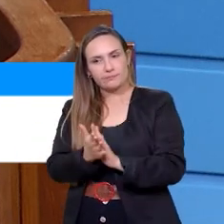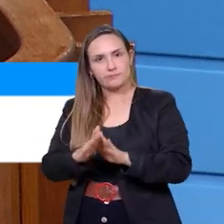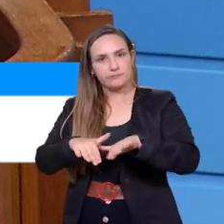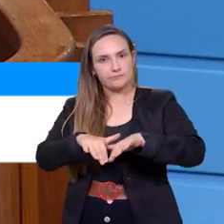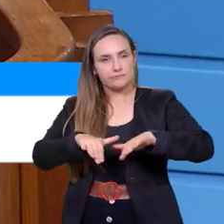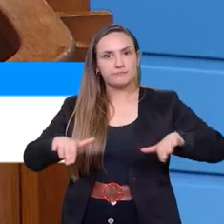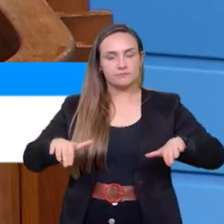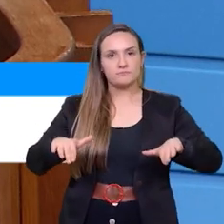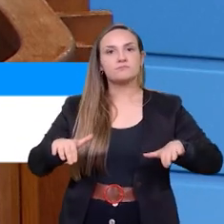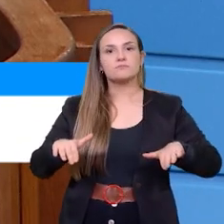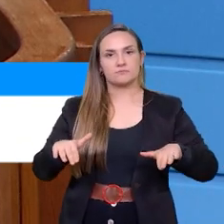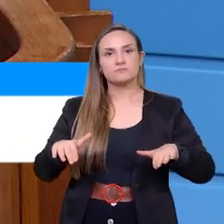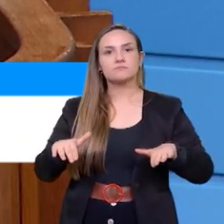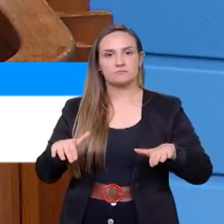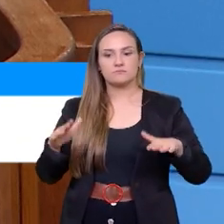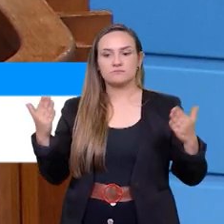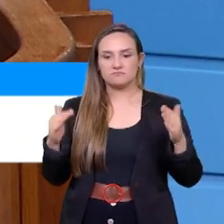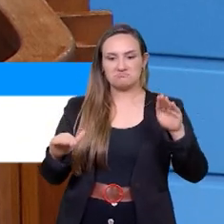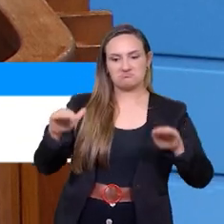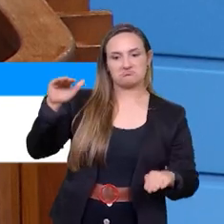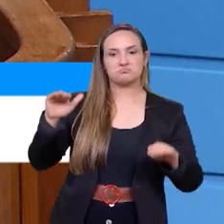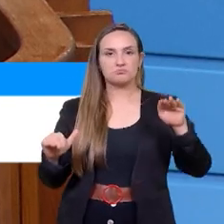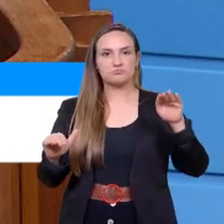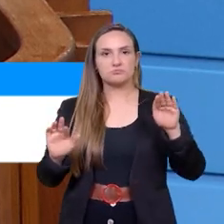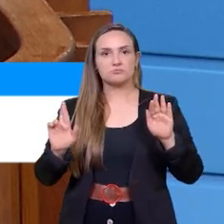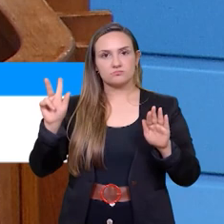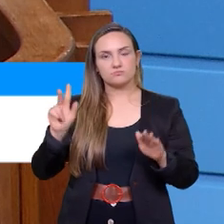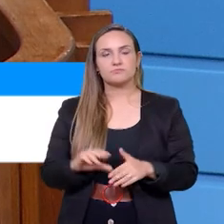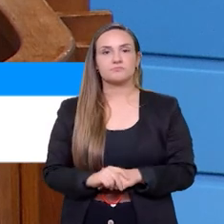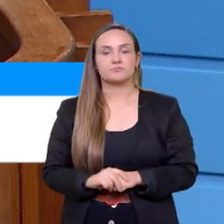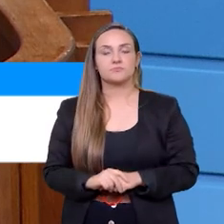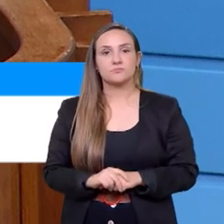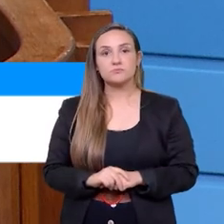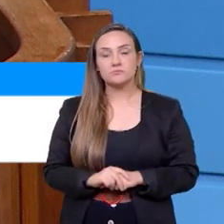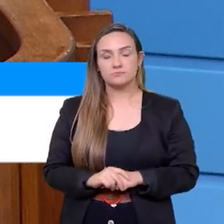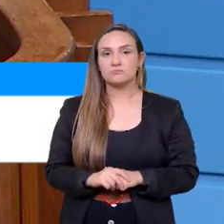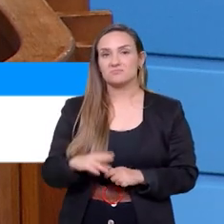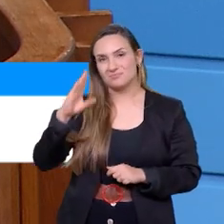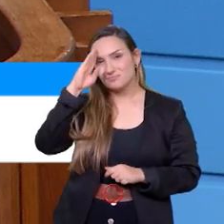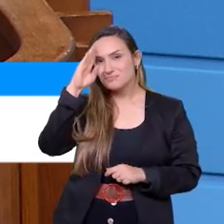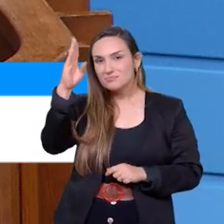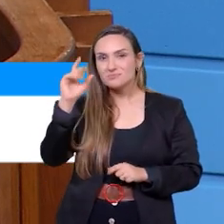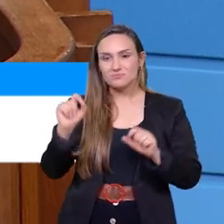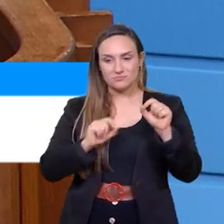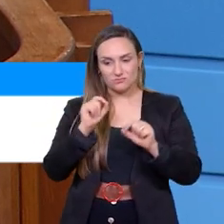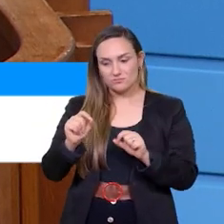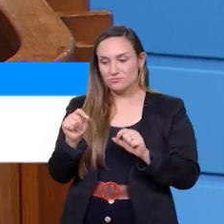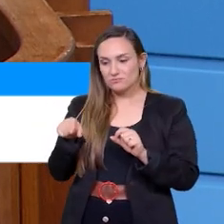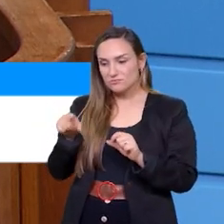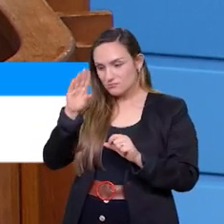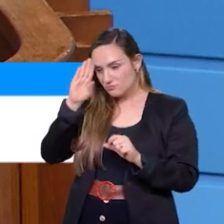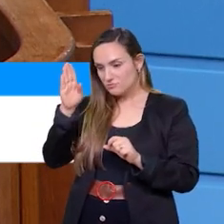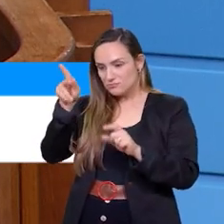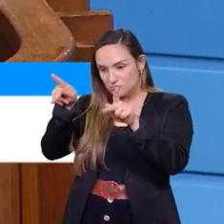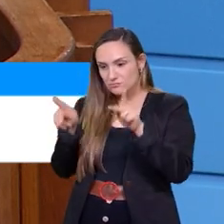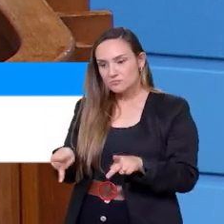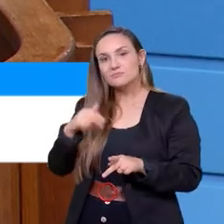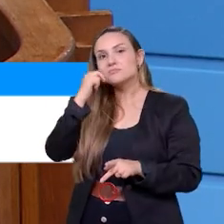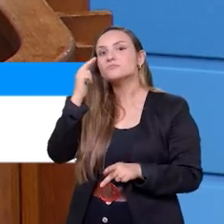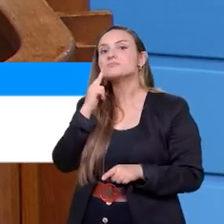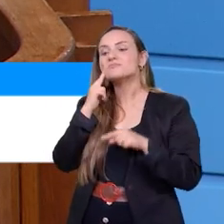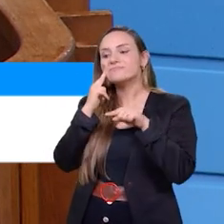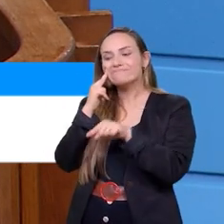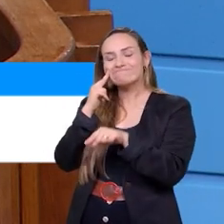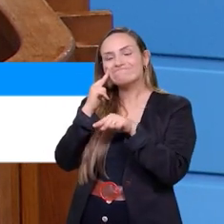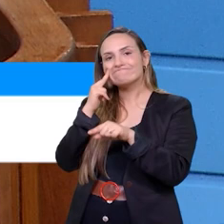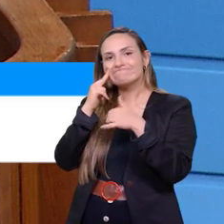o ódio que estimularam o preconceito e que aumentaram a desigualdade a desigualdade principalmente do